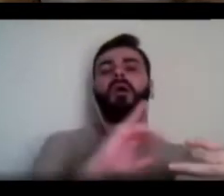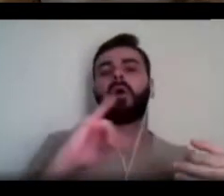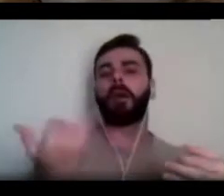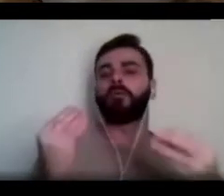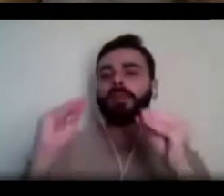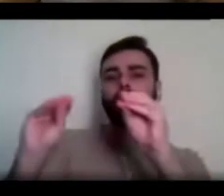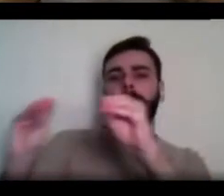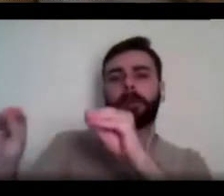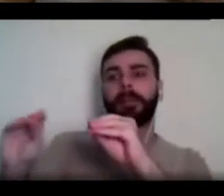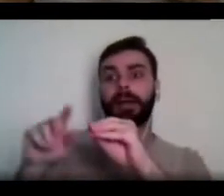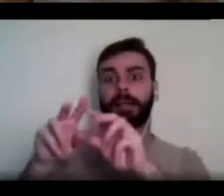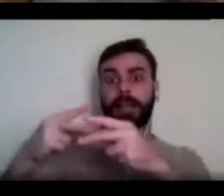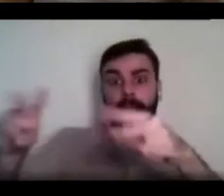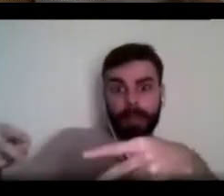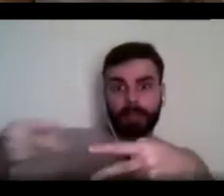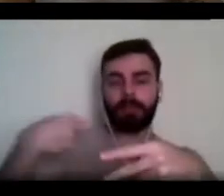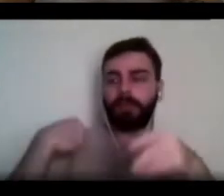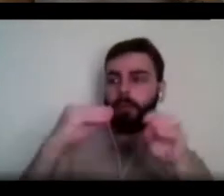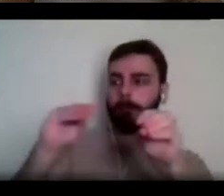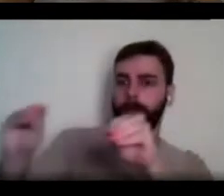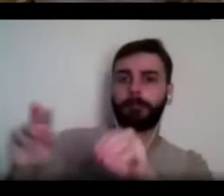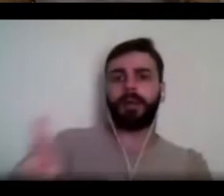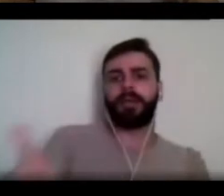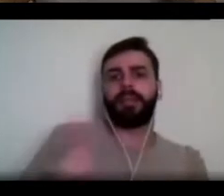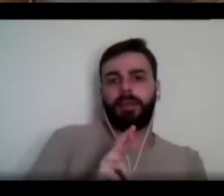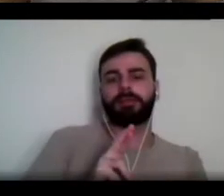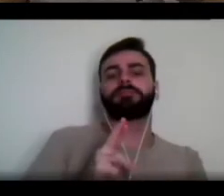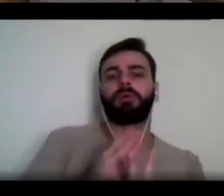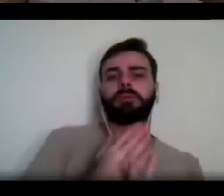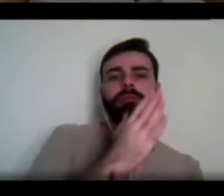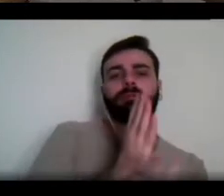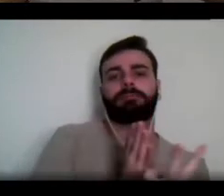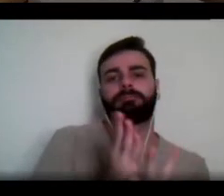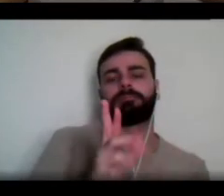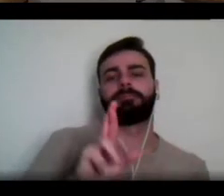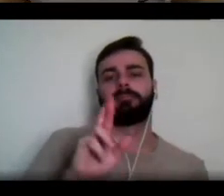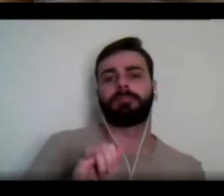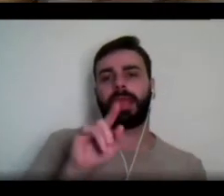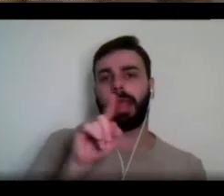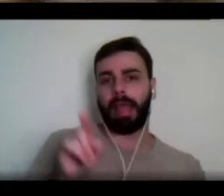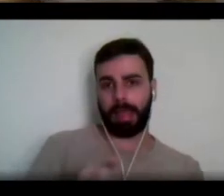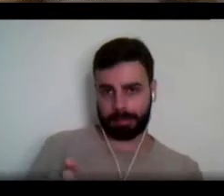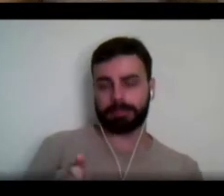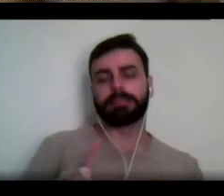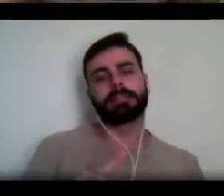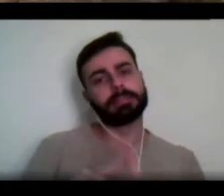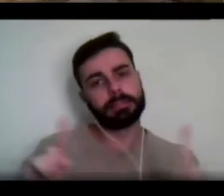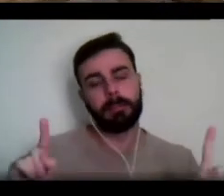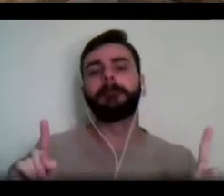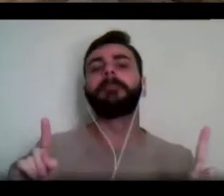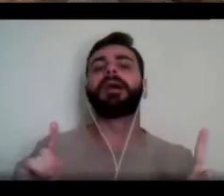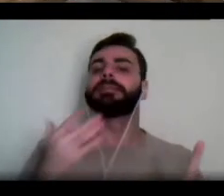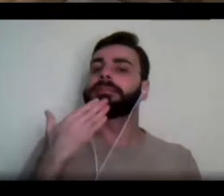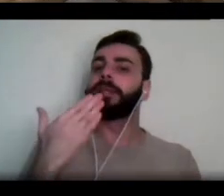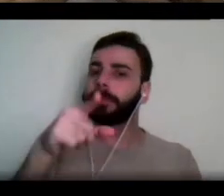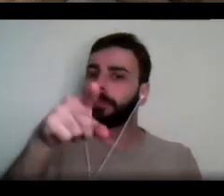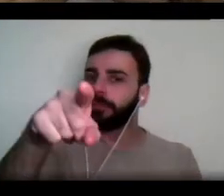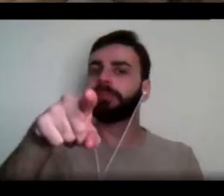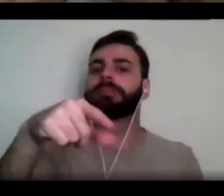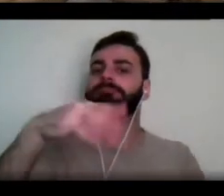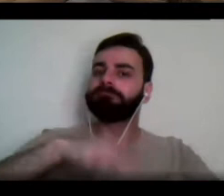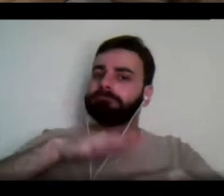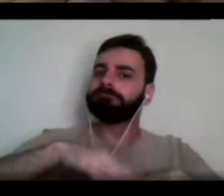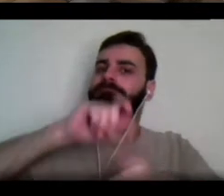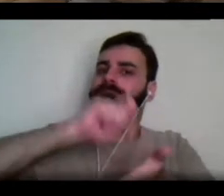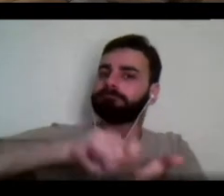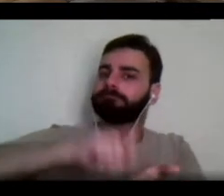e ele me dá as raízes. Isso ajuda um pouco, mas eu gostaria de pedir para vocês